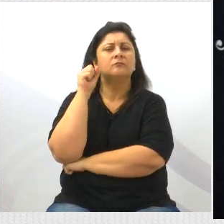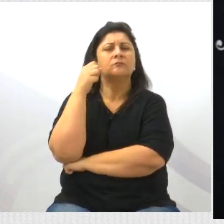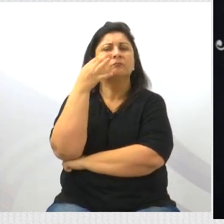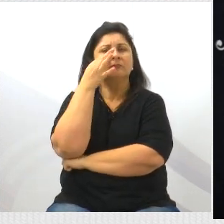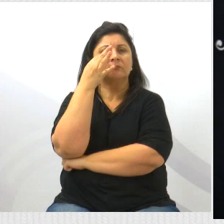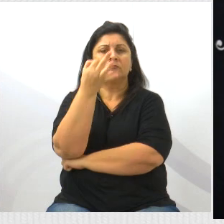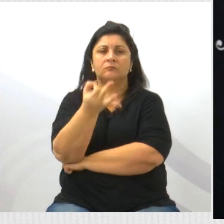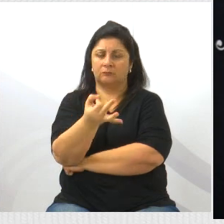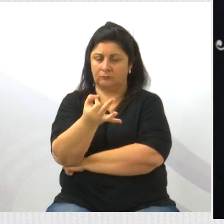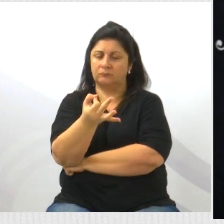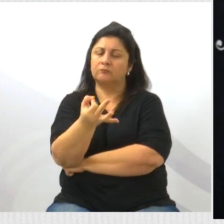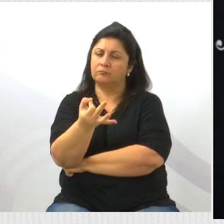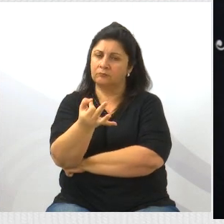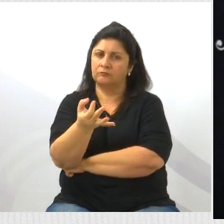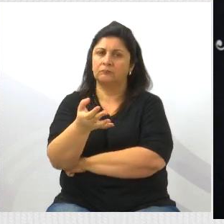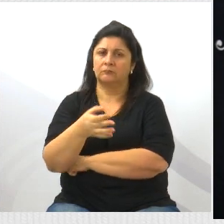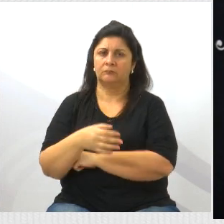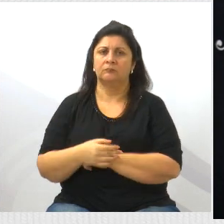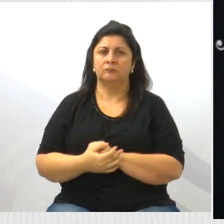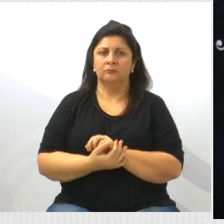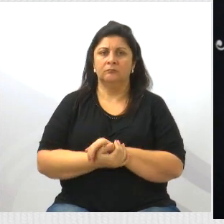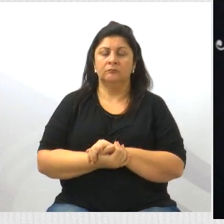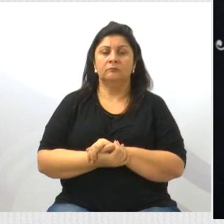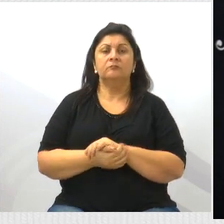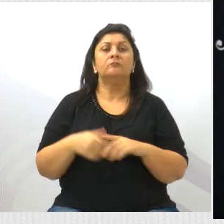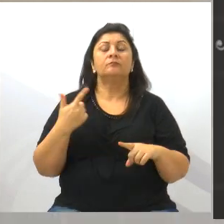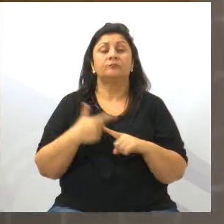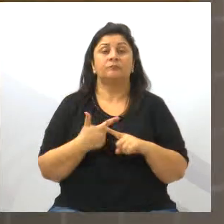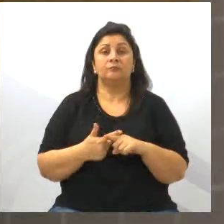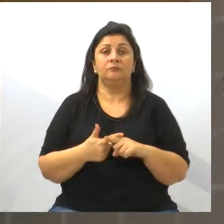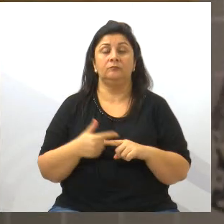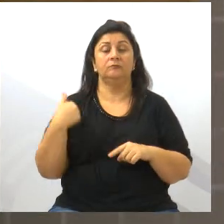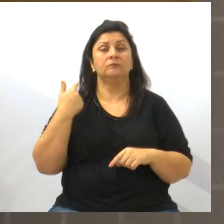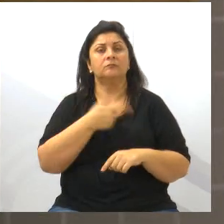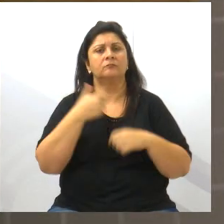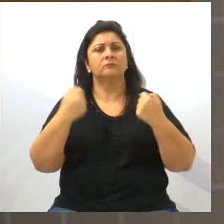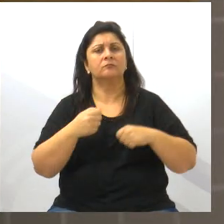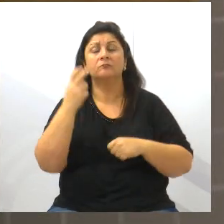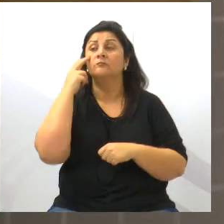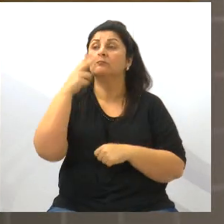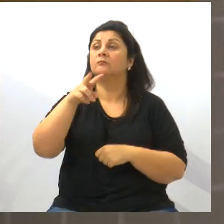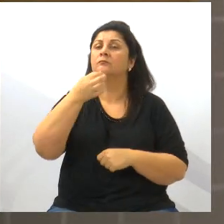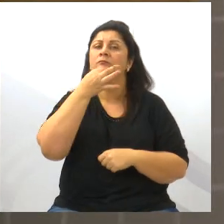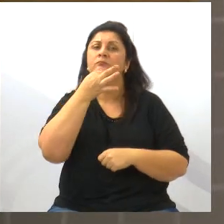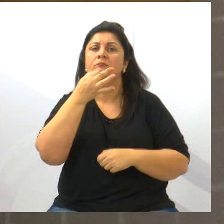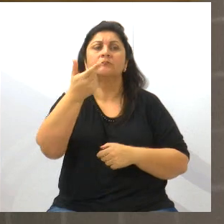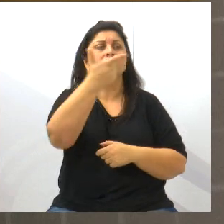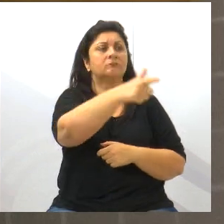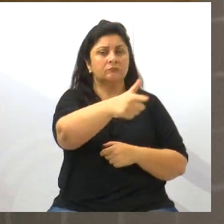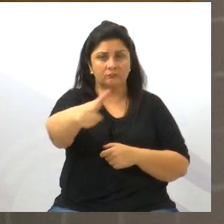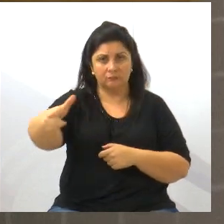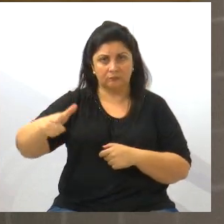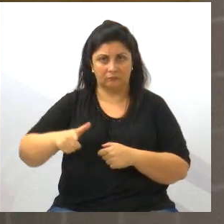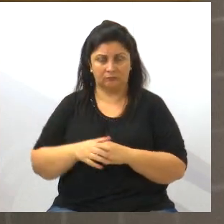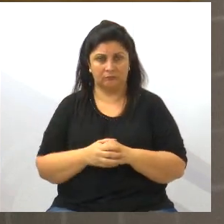né? Que a gente chama da escutatória, né? Por quê? Porque a gente tem que ouvir as outras opiniões e nem sempre as